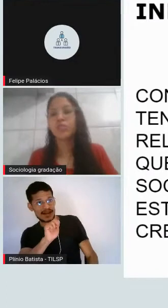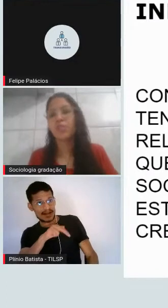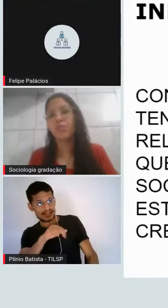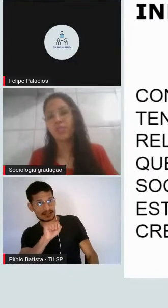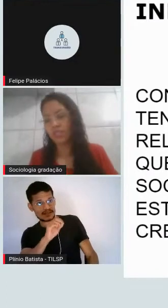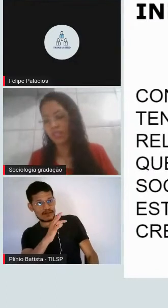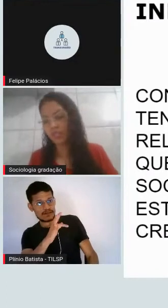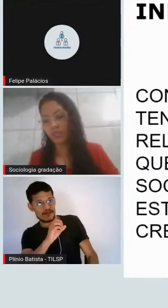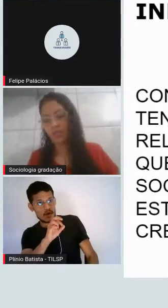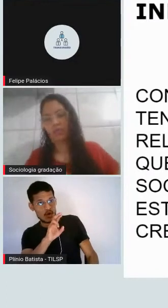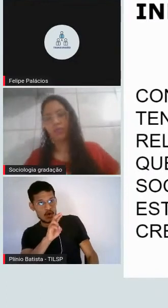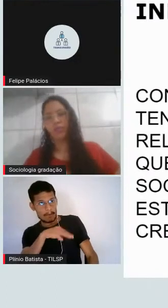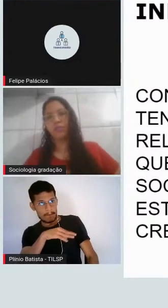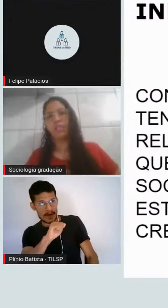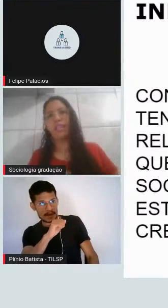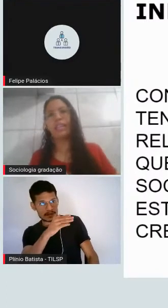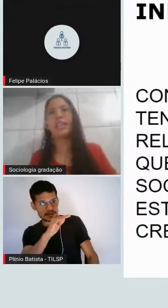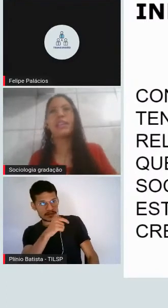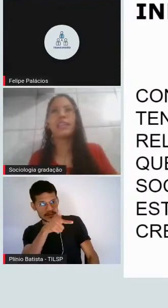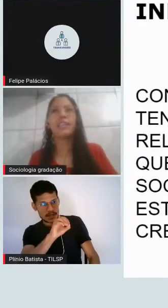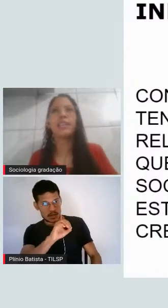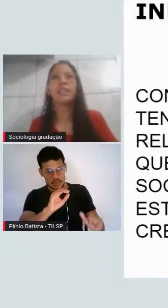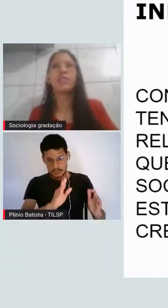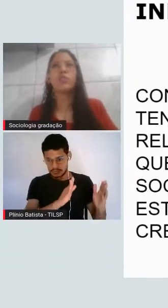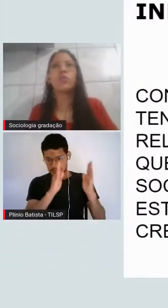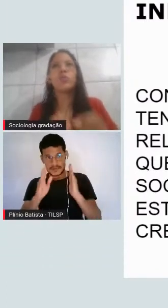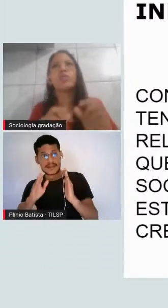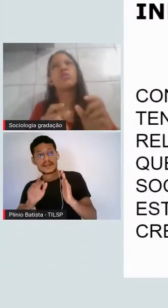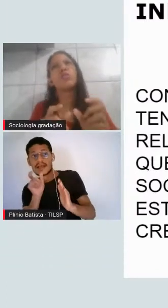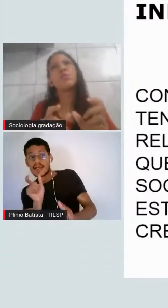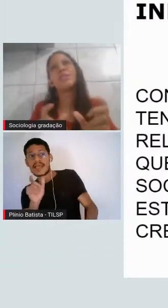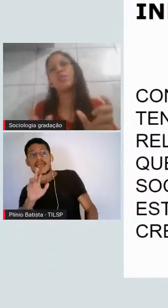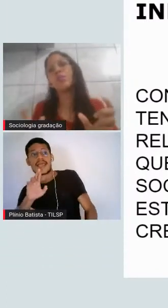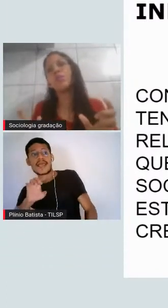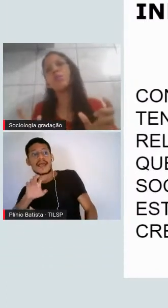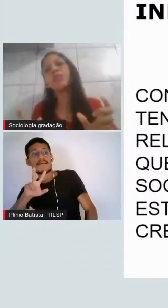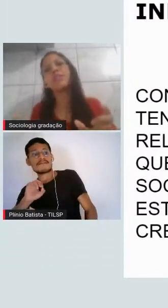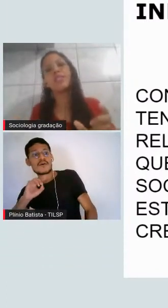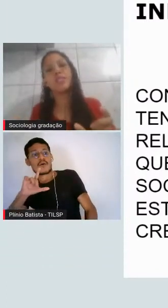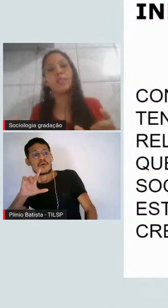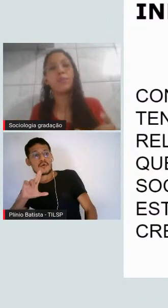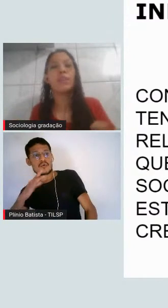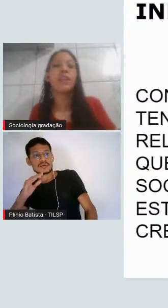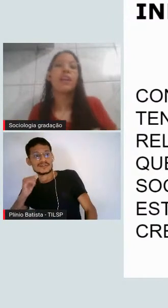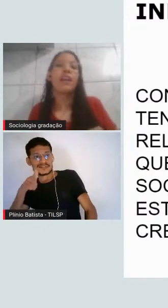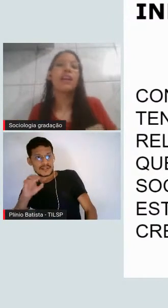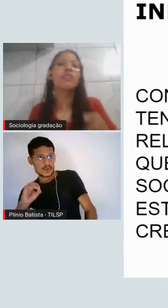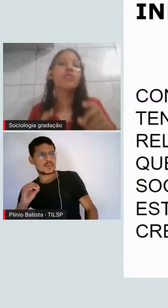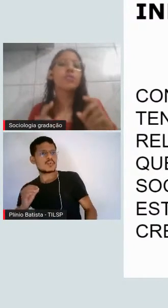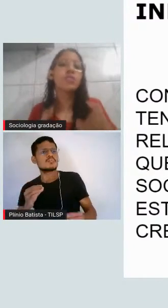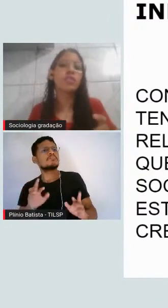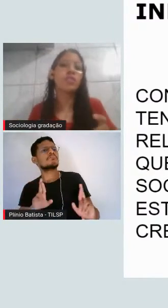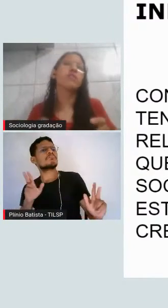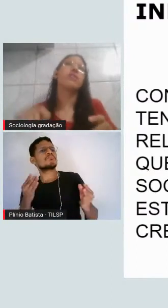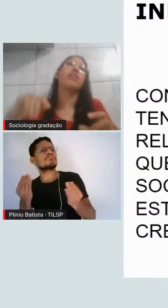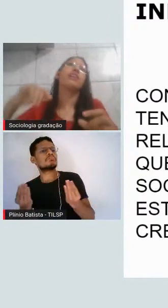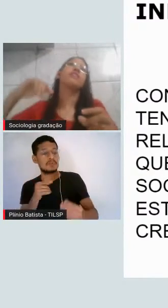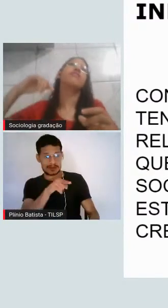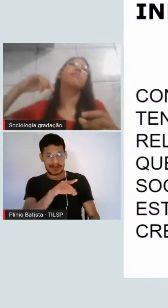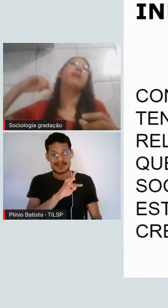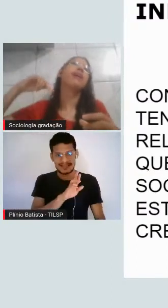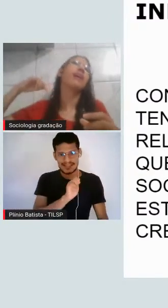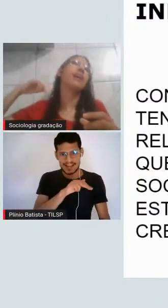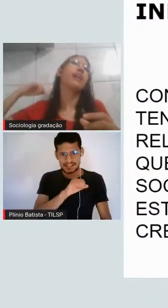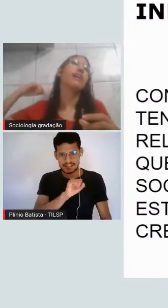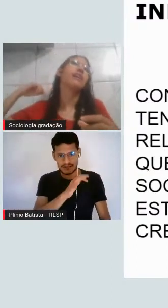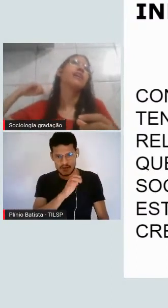Essa transformação, ela é uma transformação momentânea. A revolução, ela